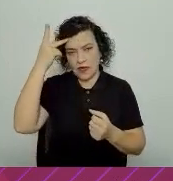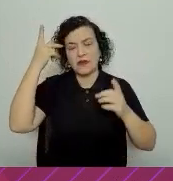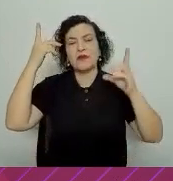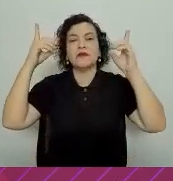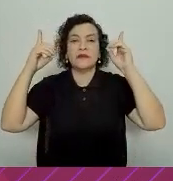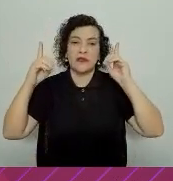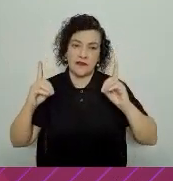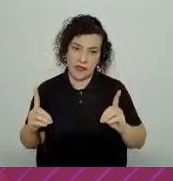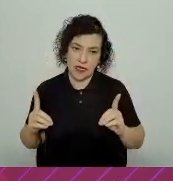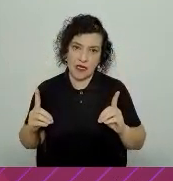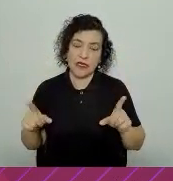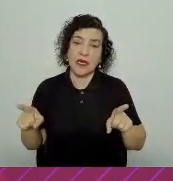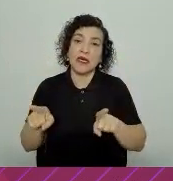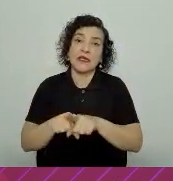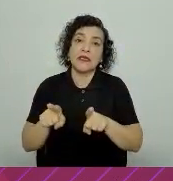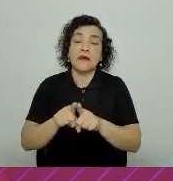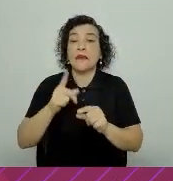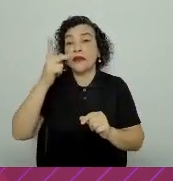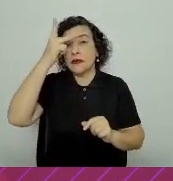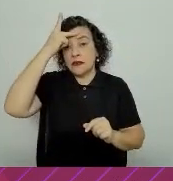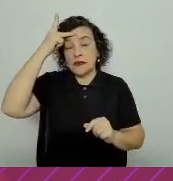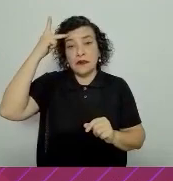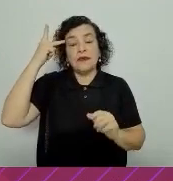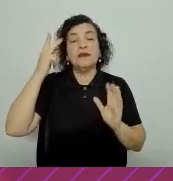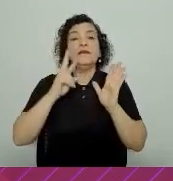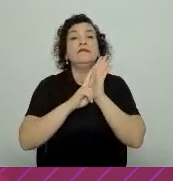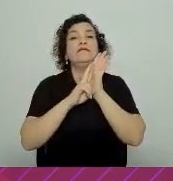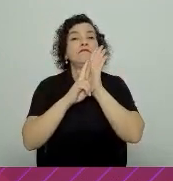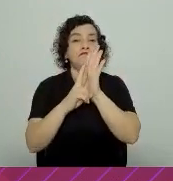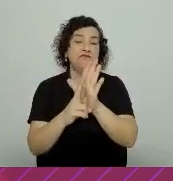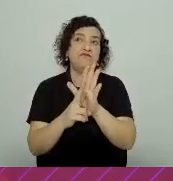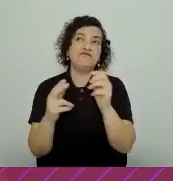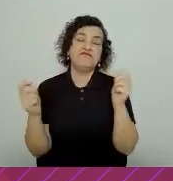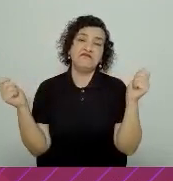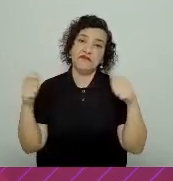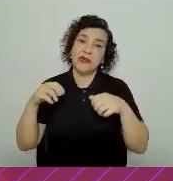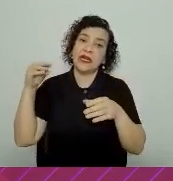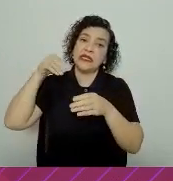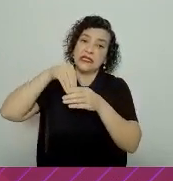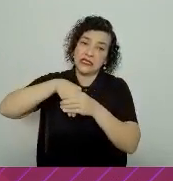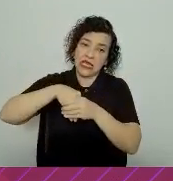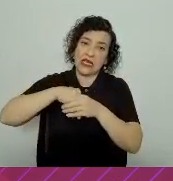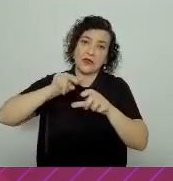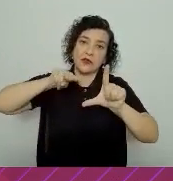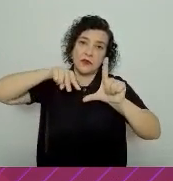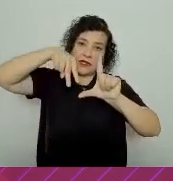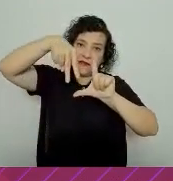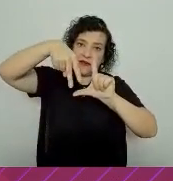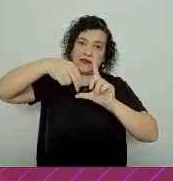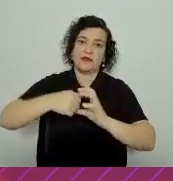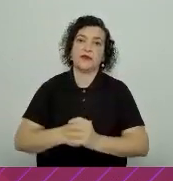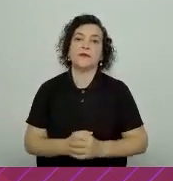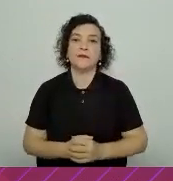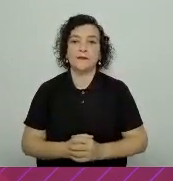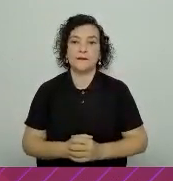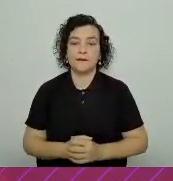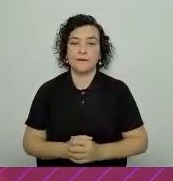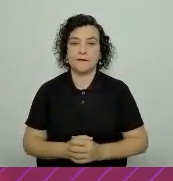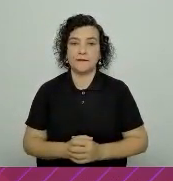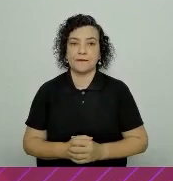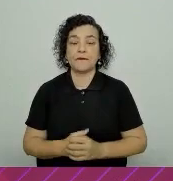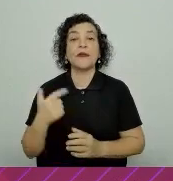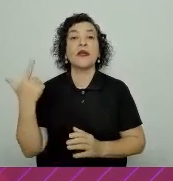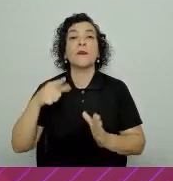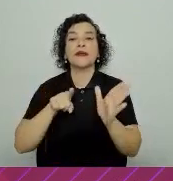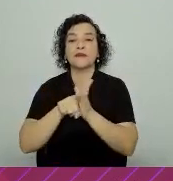e a pessoa poder se auto representar dentro do meta verso mas é um